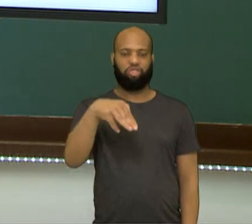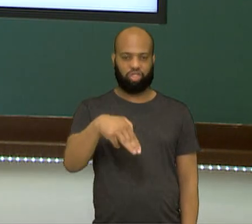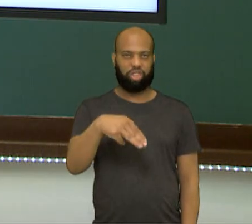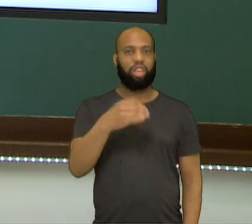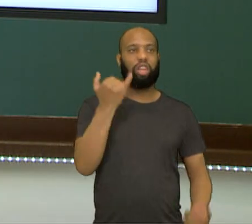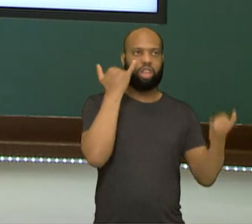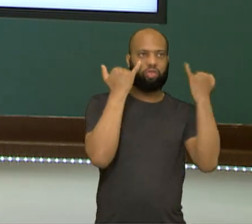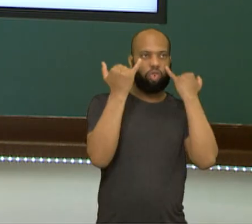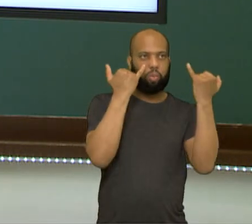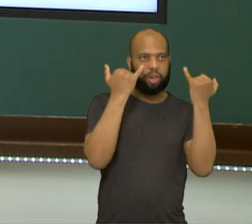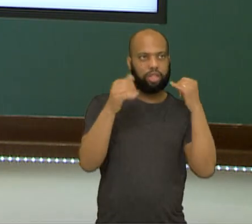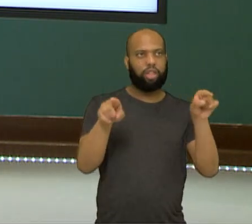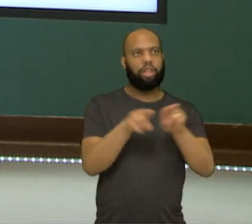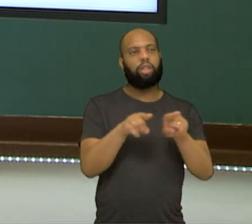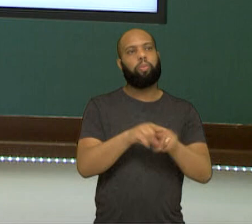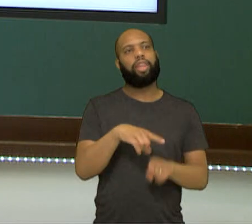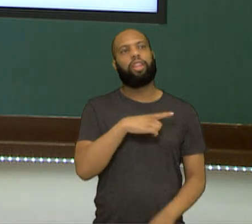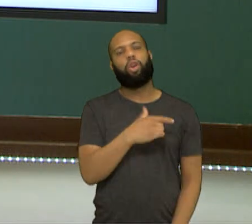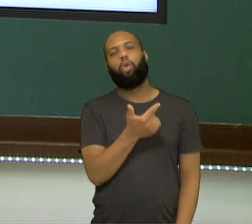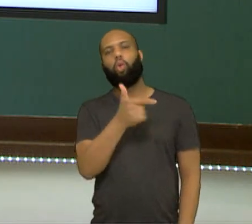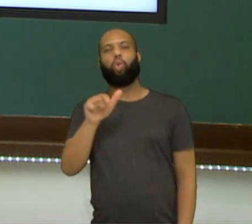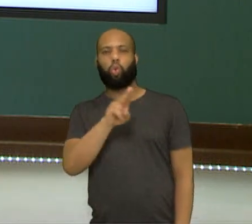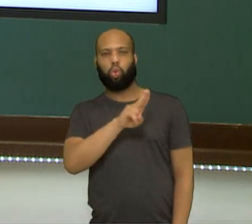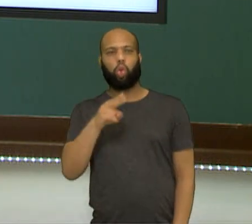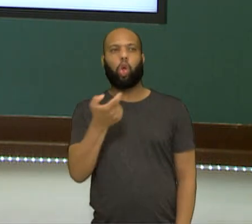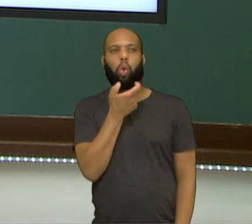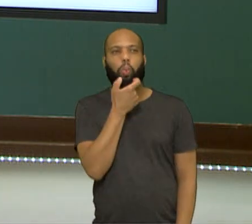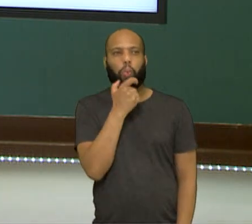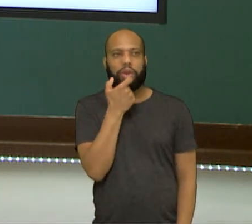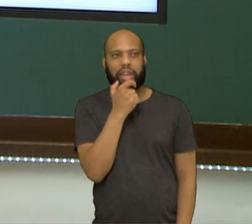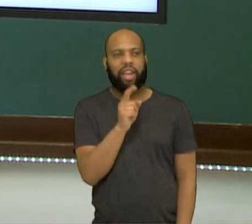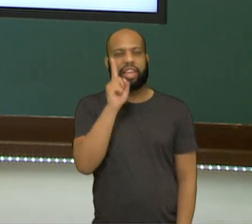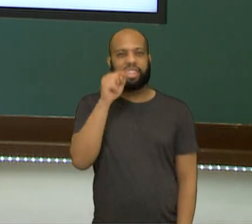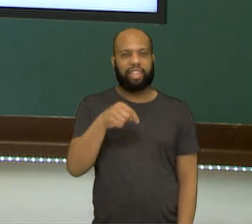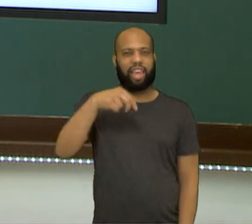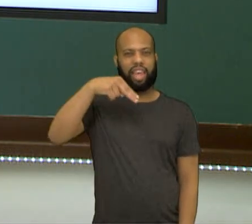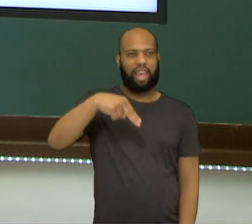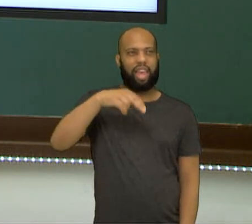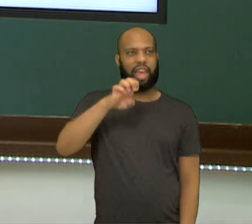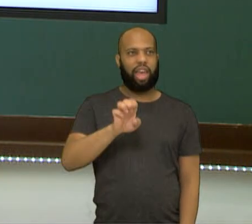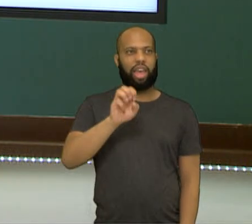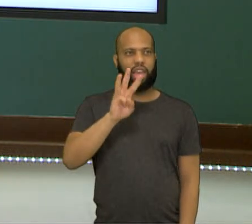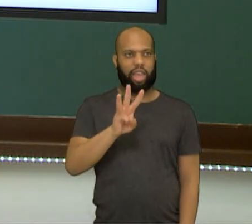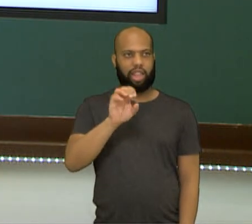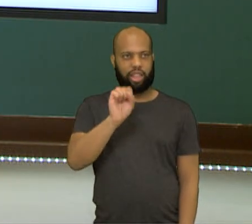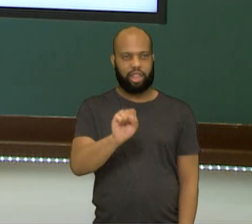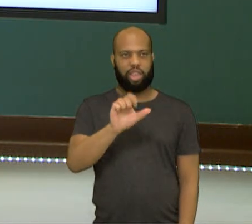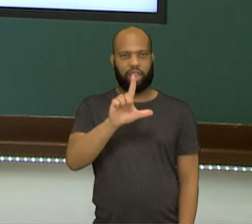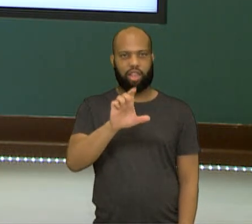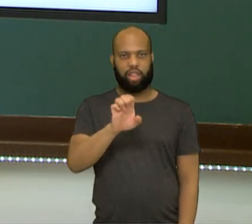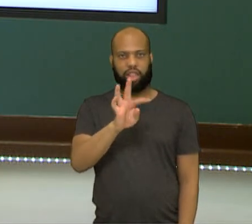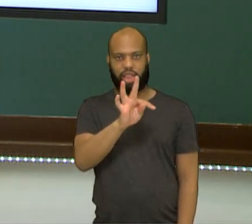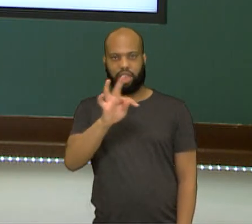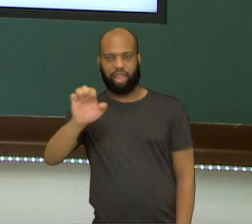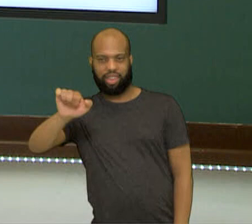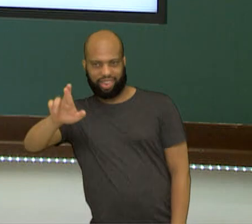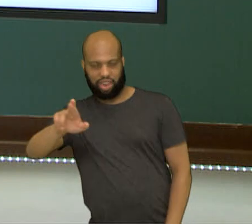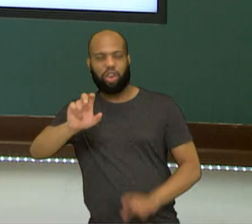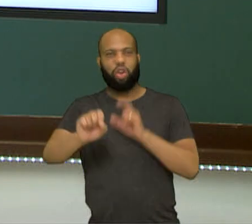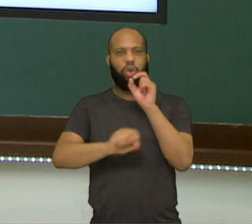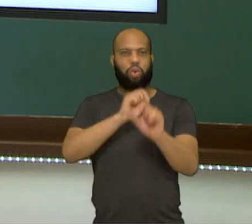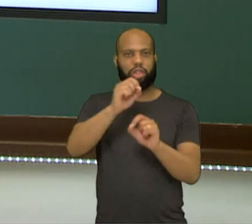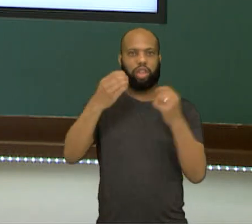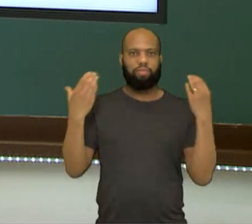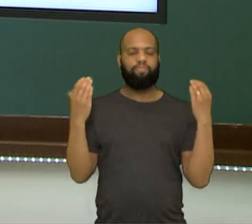conhecido como newsletter em inglês, né? Então, nós vamos ter esse boletim informativo. O que que é? É uma